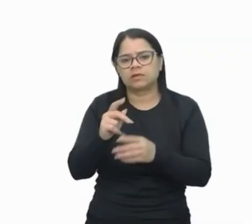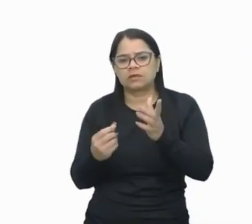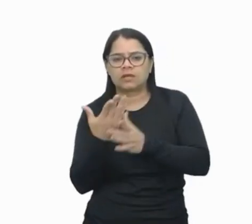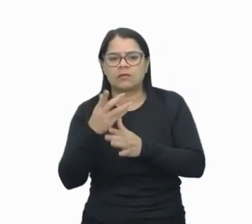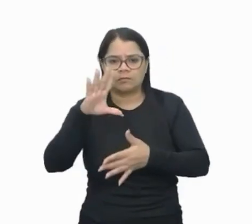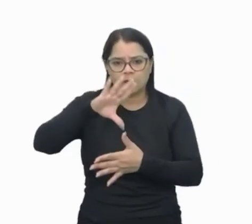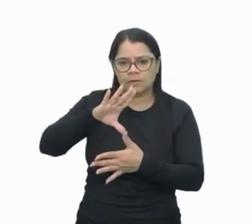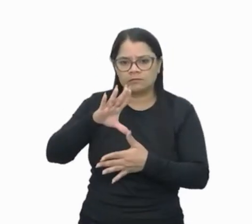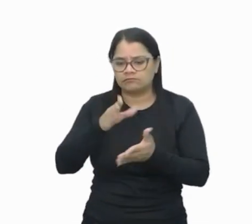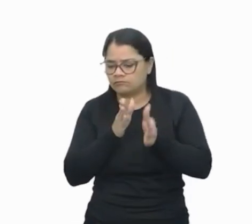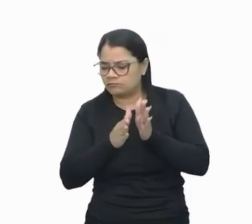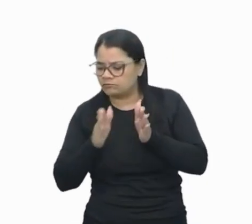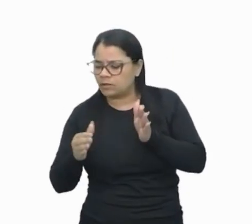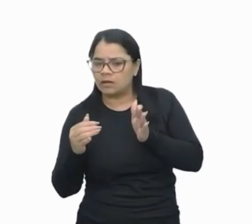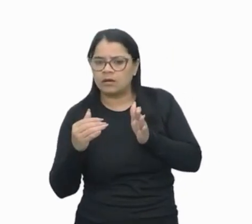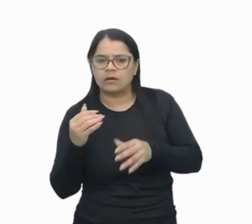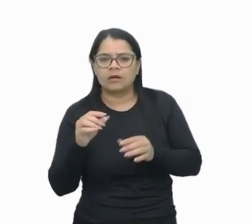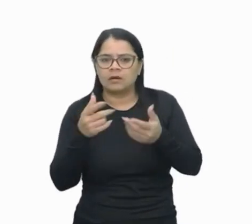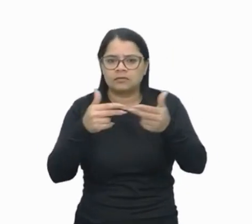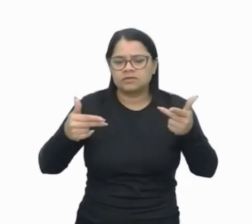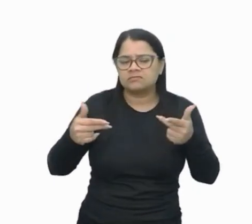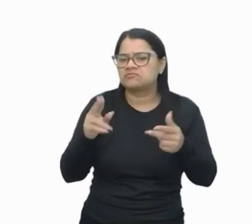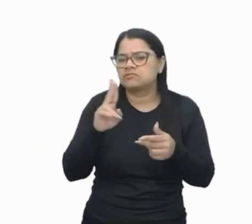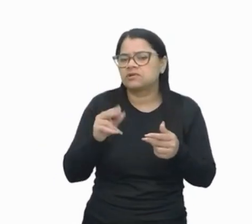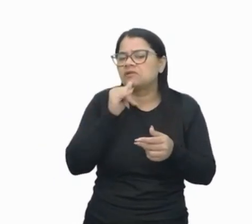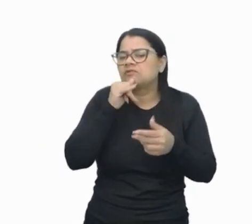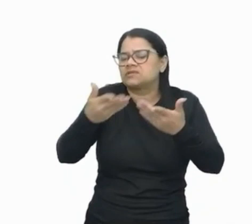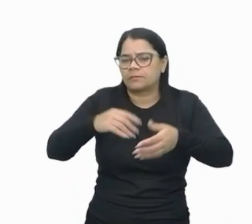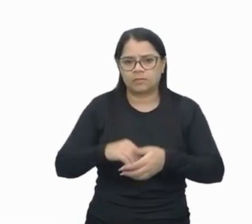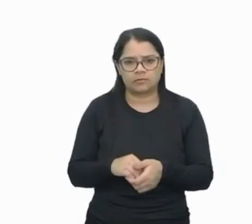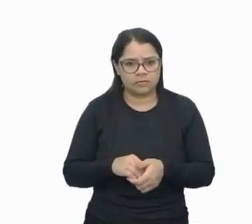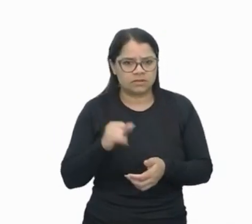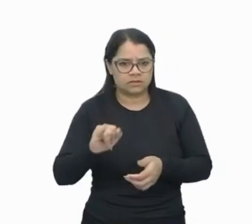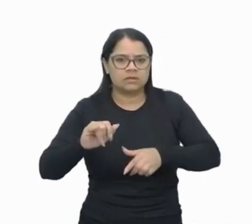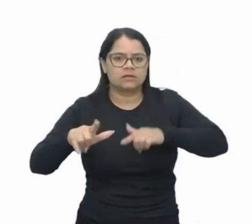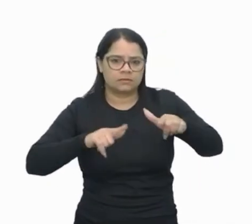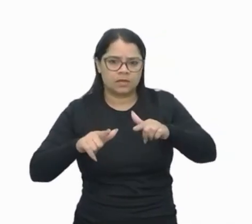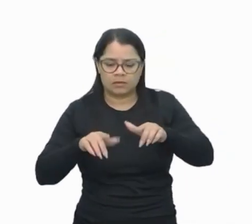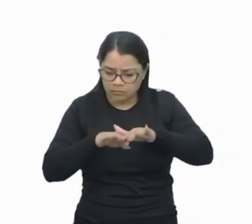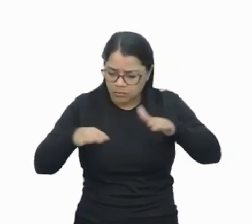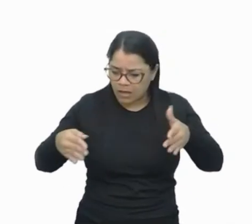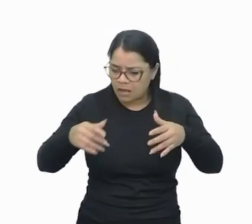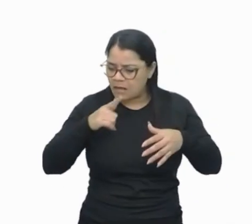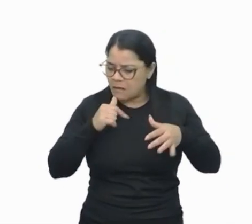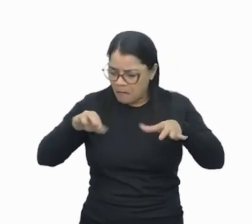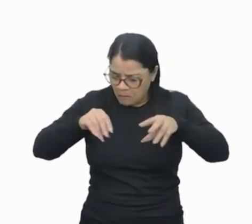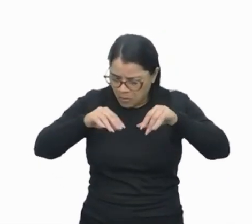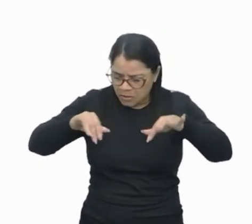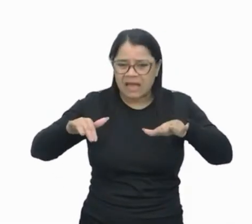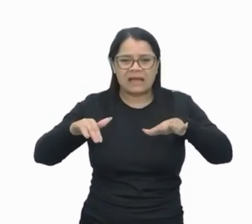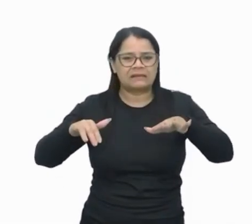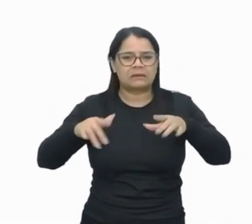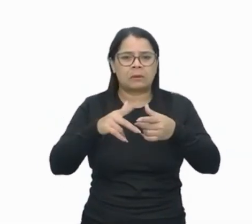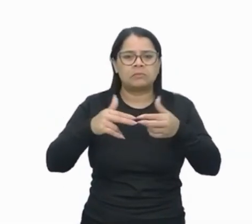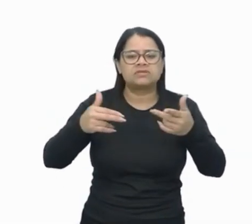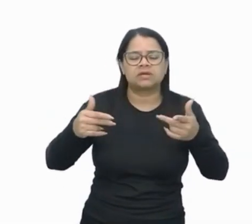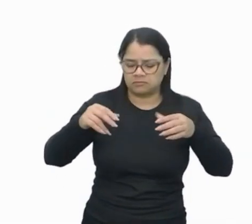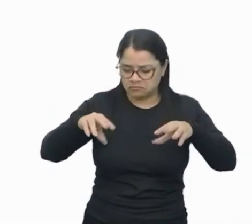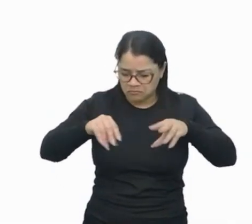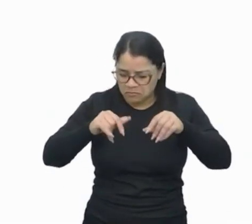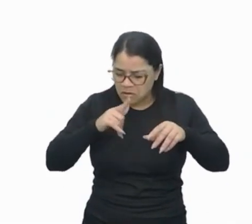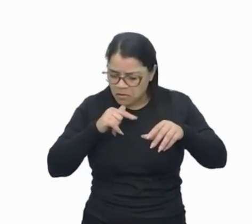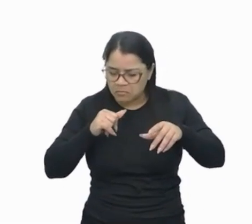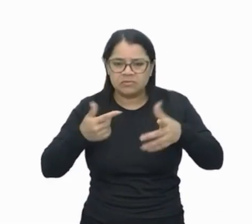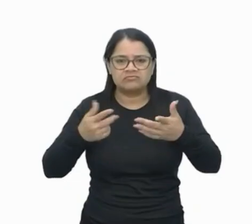de posicionamento dos itens utilizados. Por exemplo, se você vai trabalhar com superfície molhada, né, objetos úmidos e mais